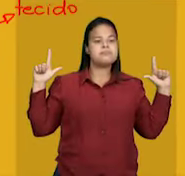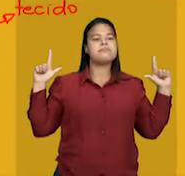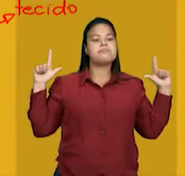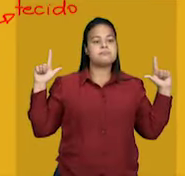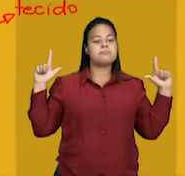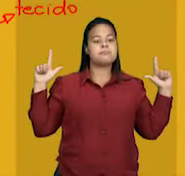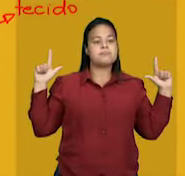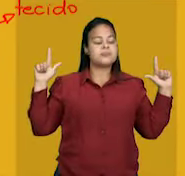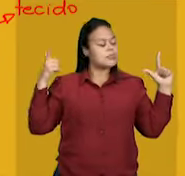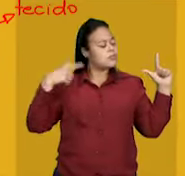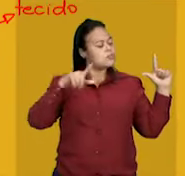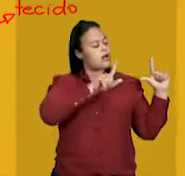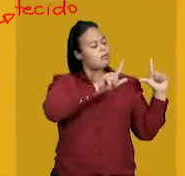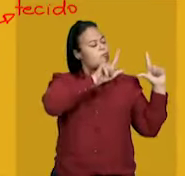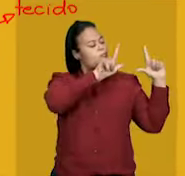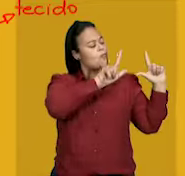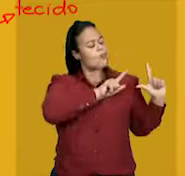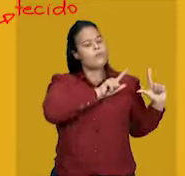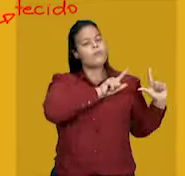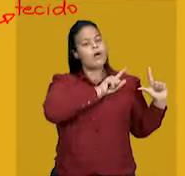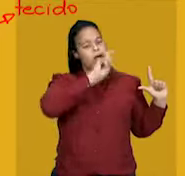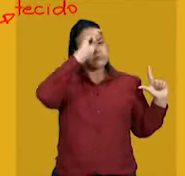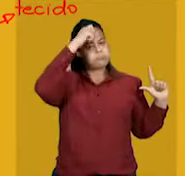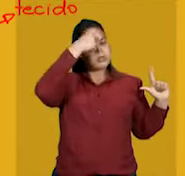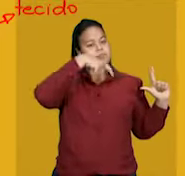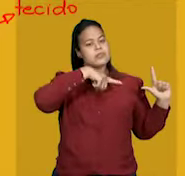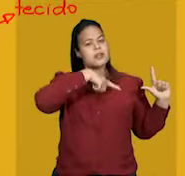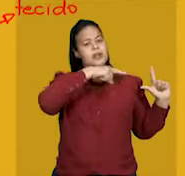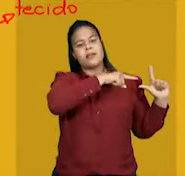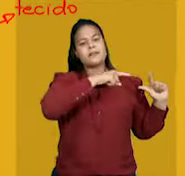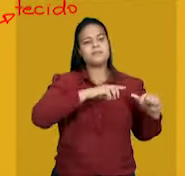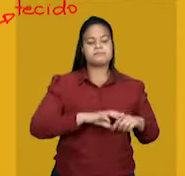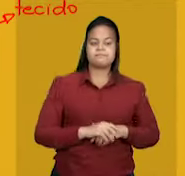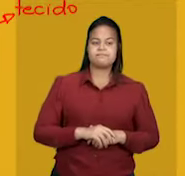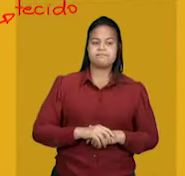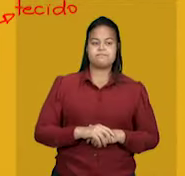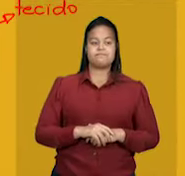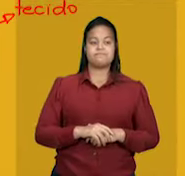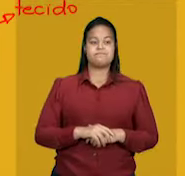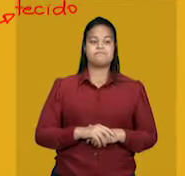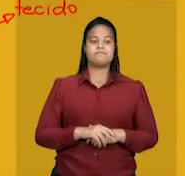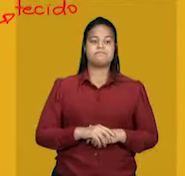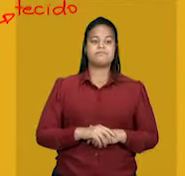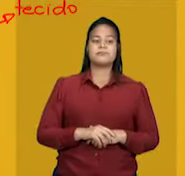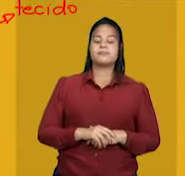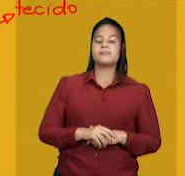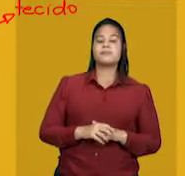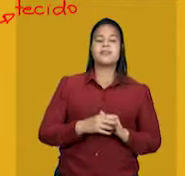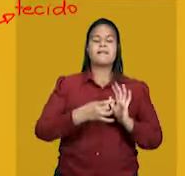quadro negro. Nós temos aqui o vidro,